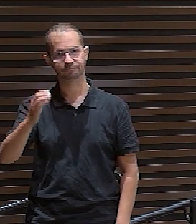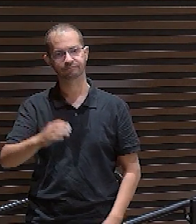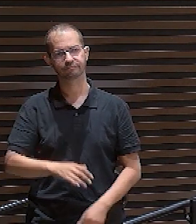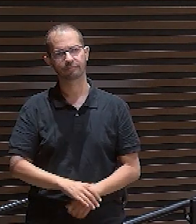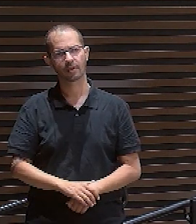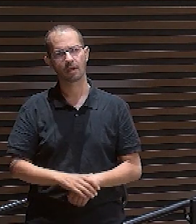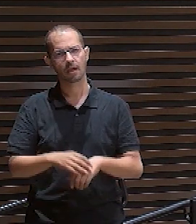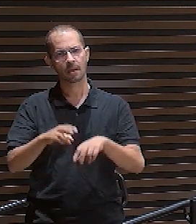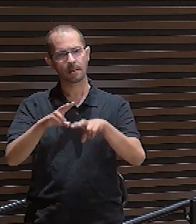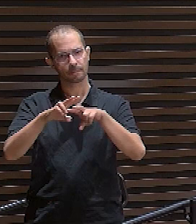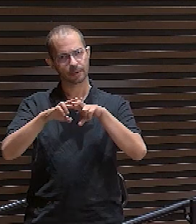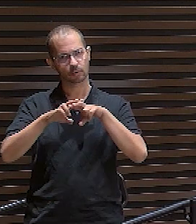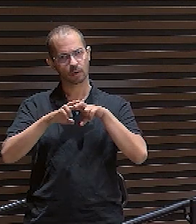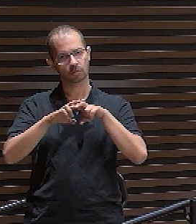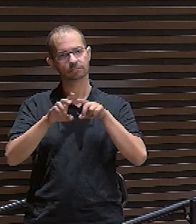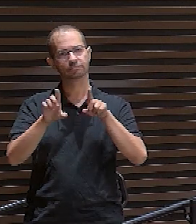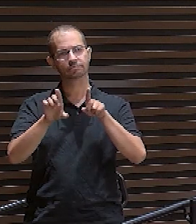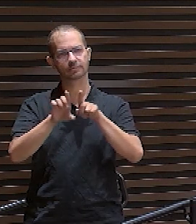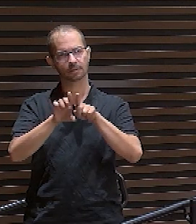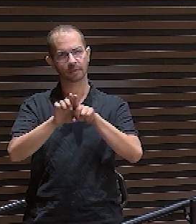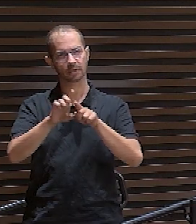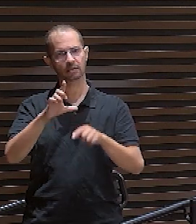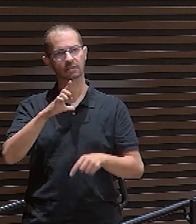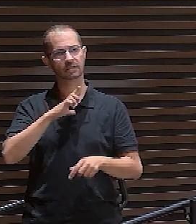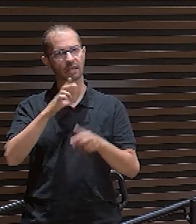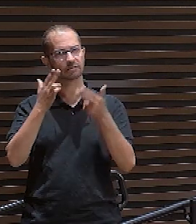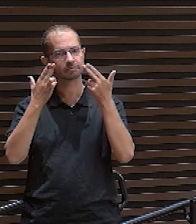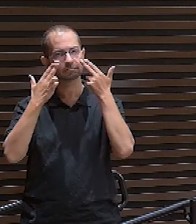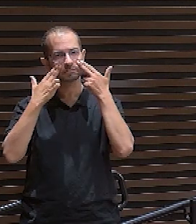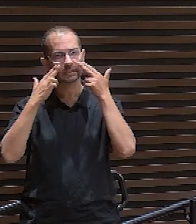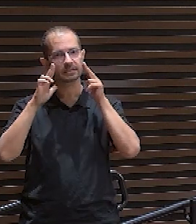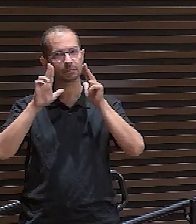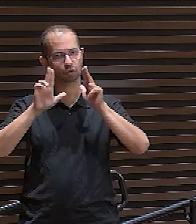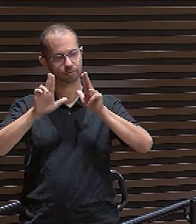pelo qual também obteve testemunho.